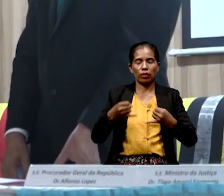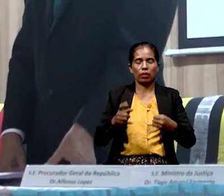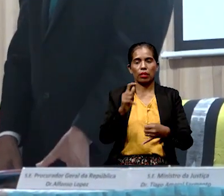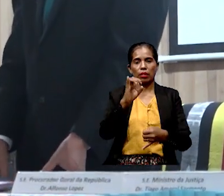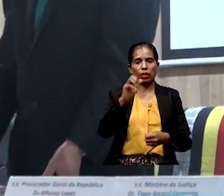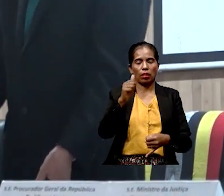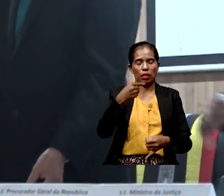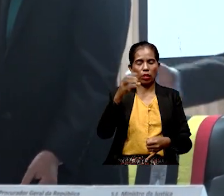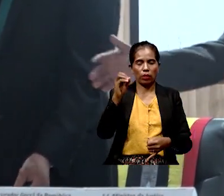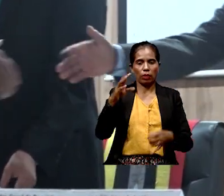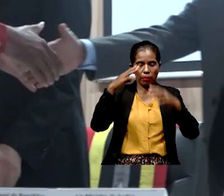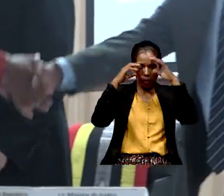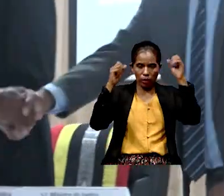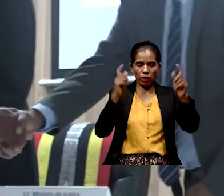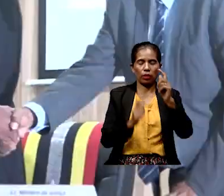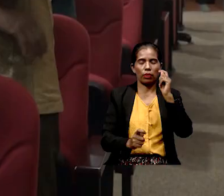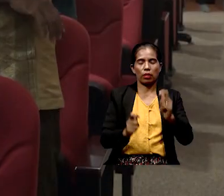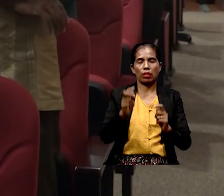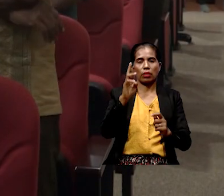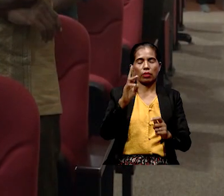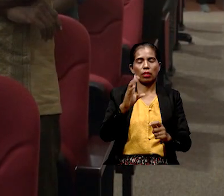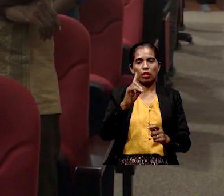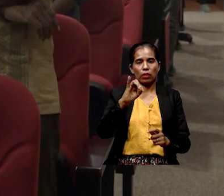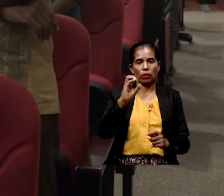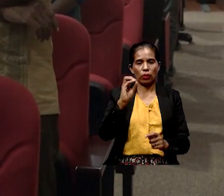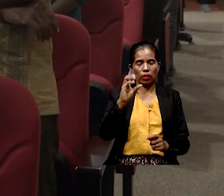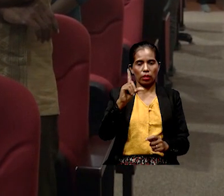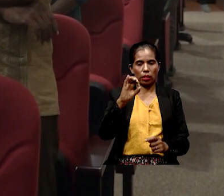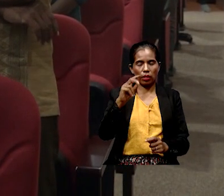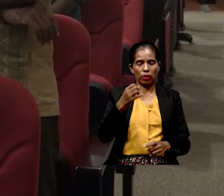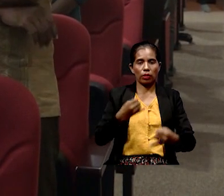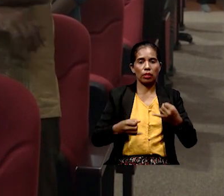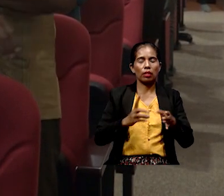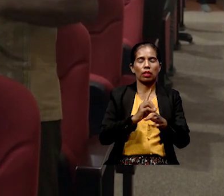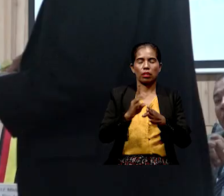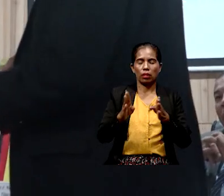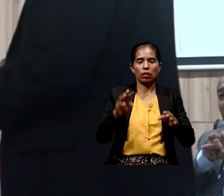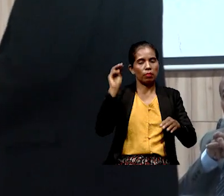Sarmento, presidente do Tribunal de Recurso Leolino dos Santos, procurador Sira, dirigente Sira e